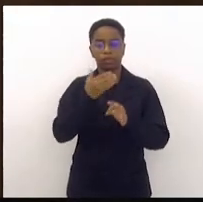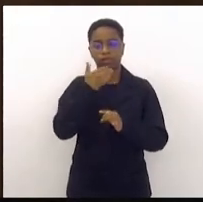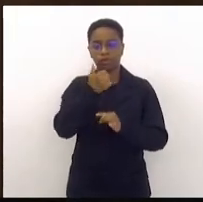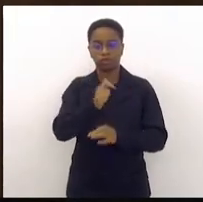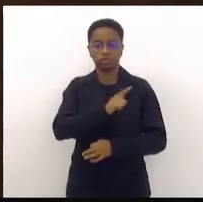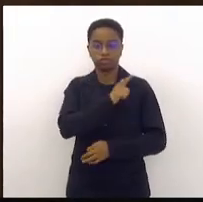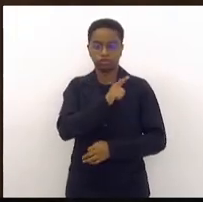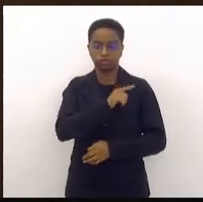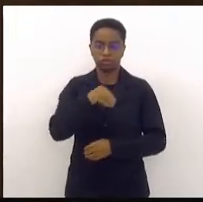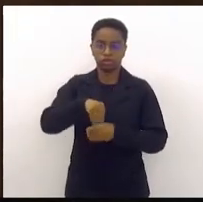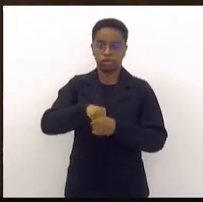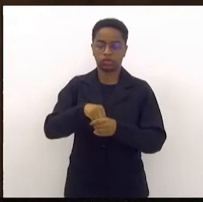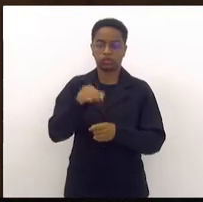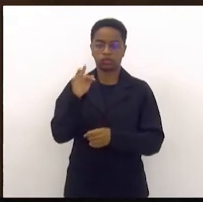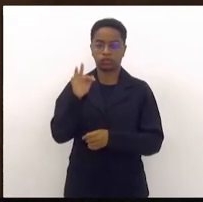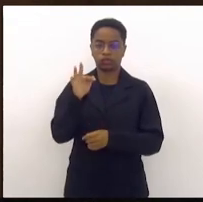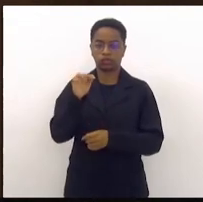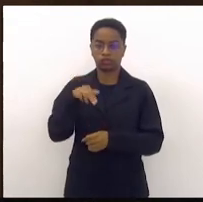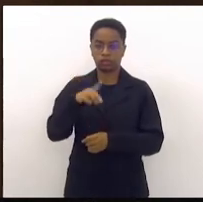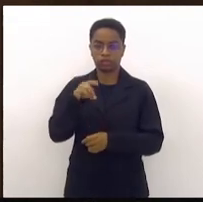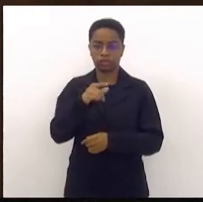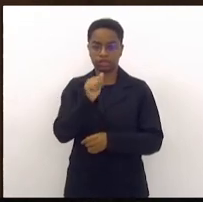própria fundação.